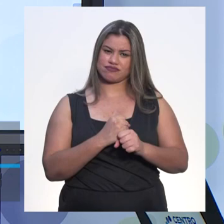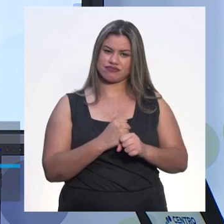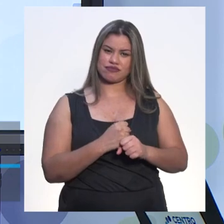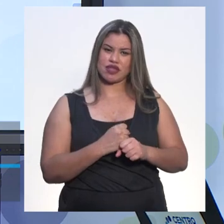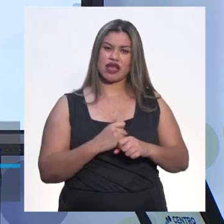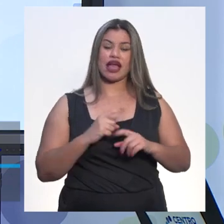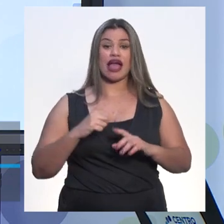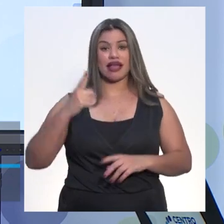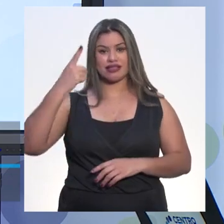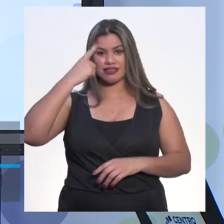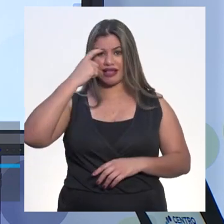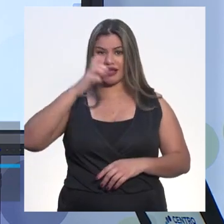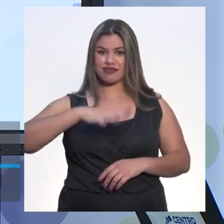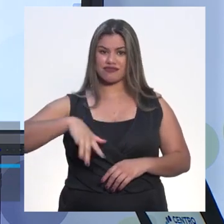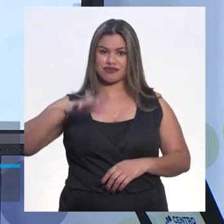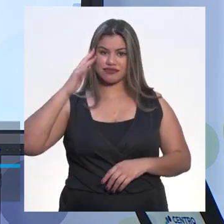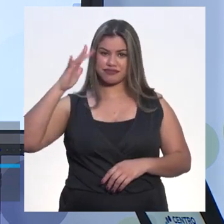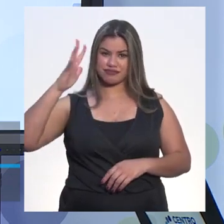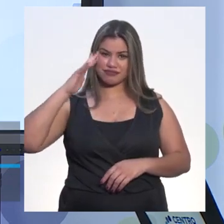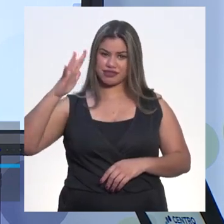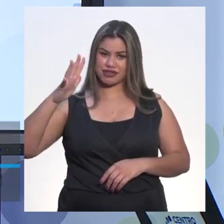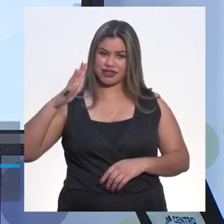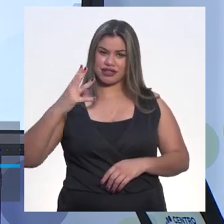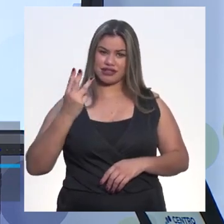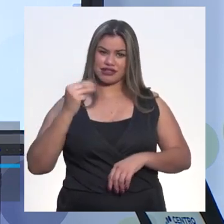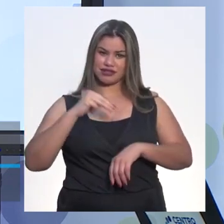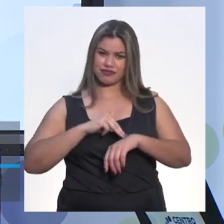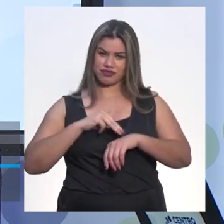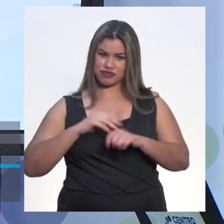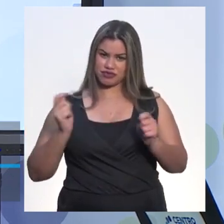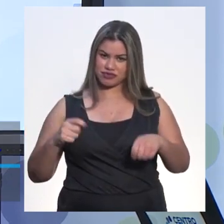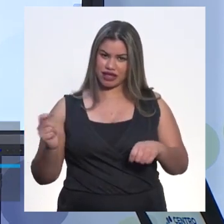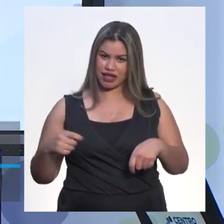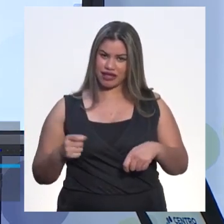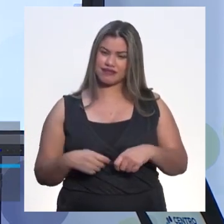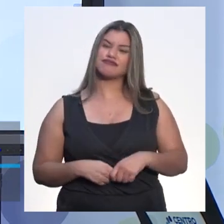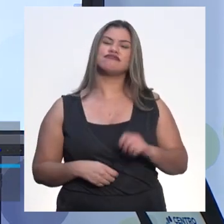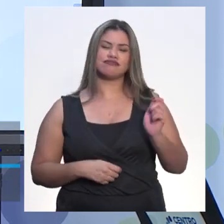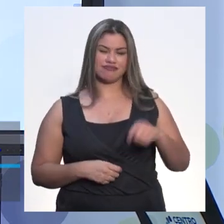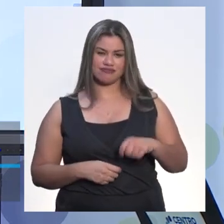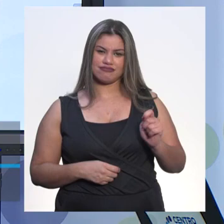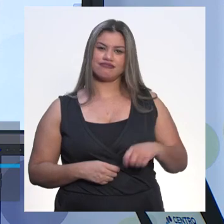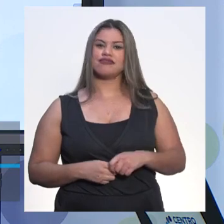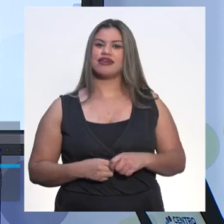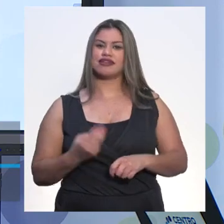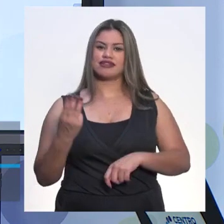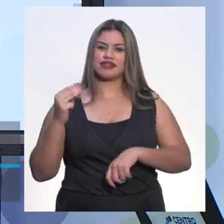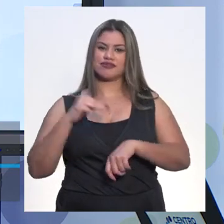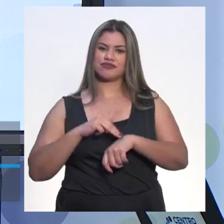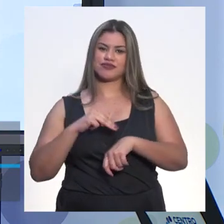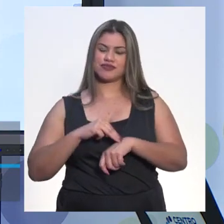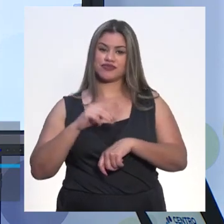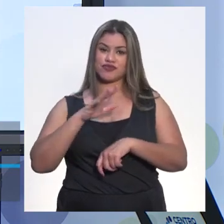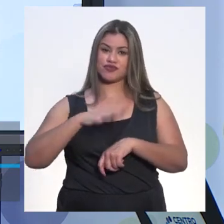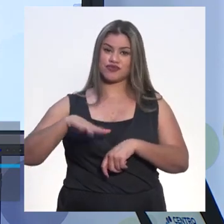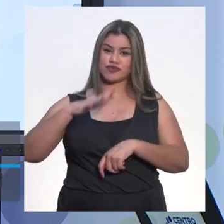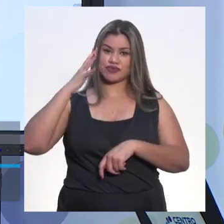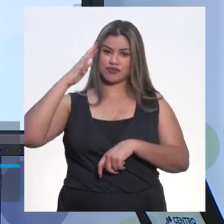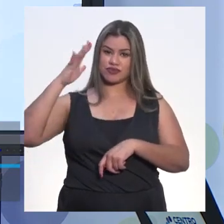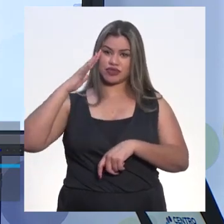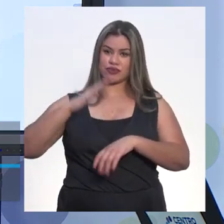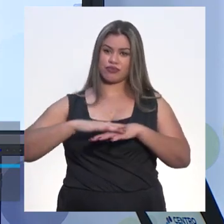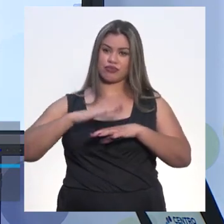ideia é vocês pensarem sobre o assunto, 3 minutinhos, Jonas? Pode ser. 3 minutinhos para vocês pensarem como é que